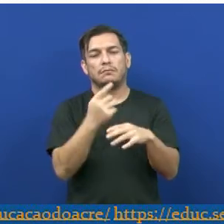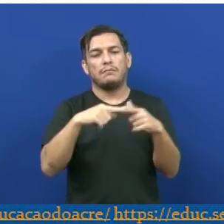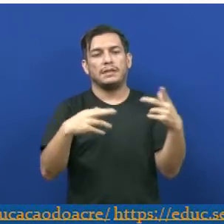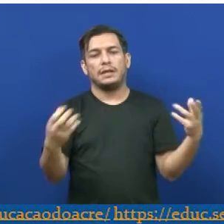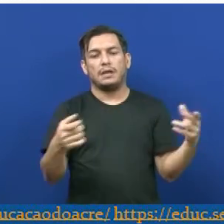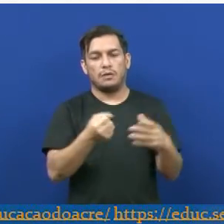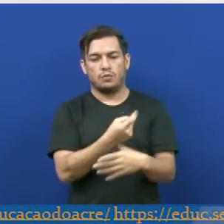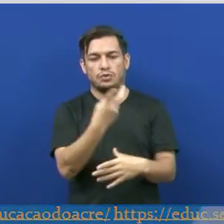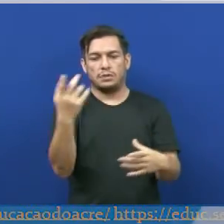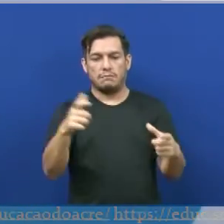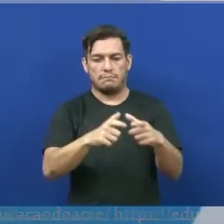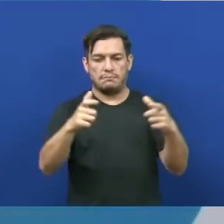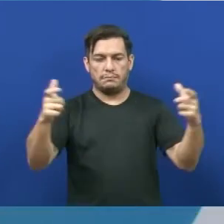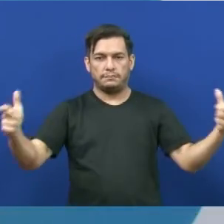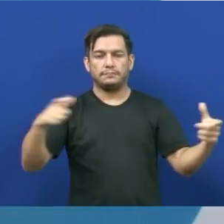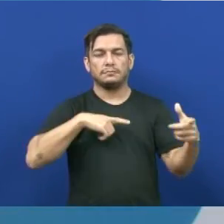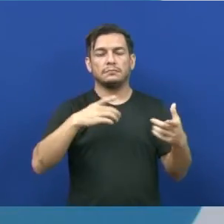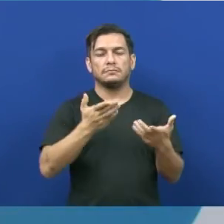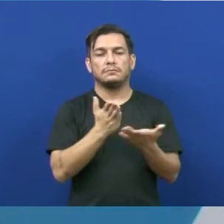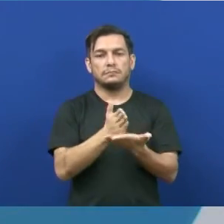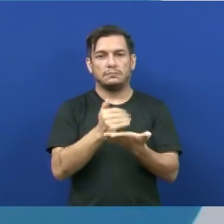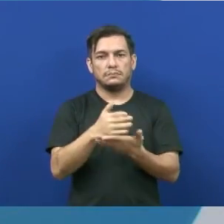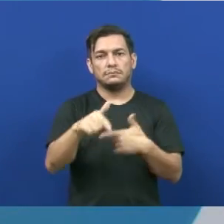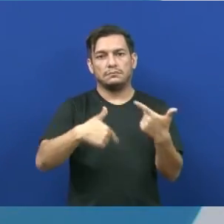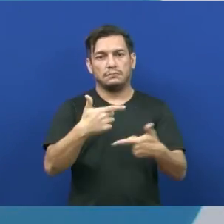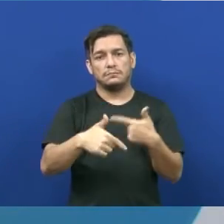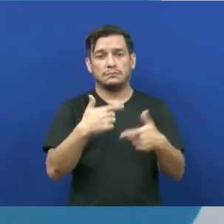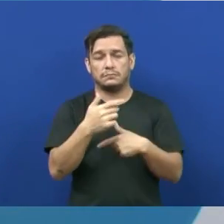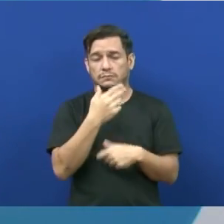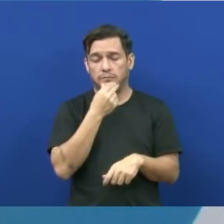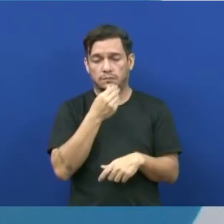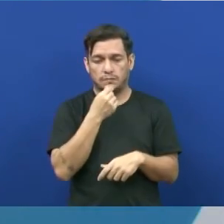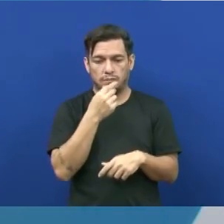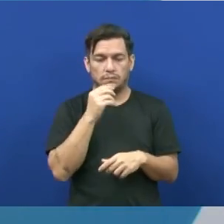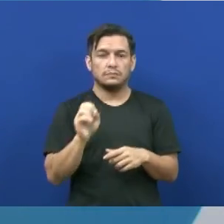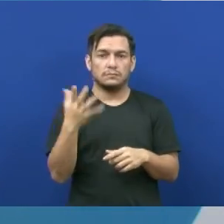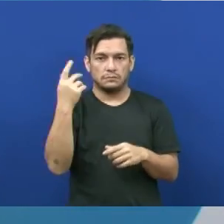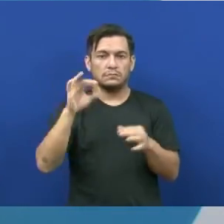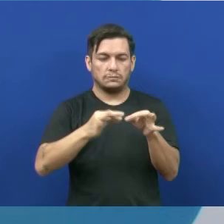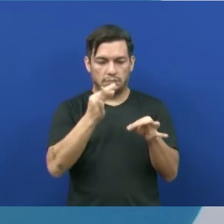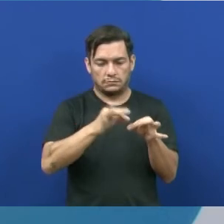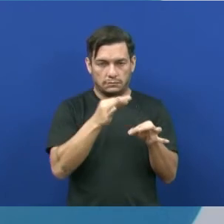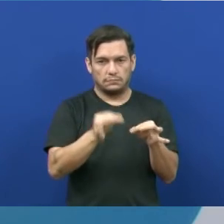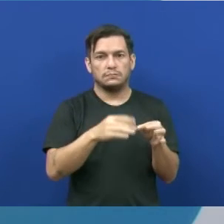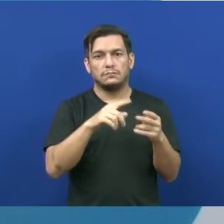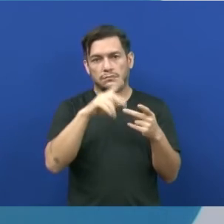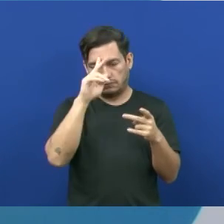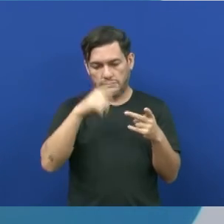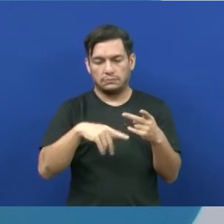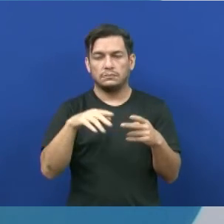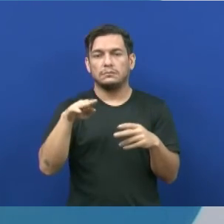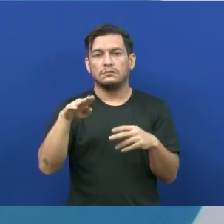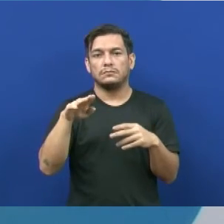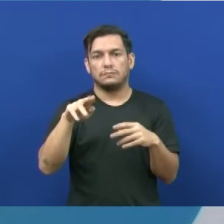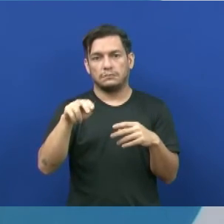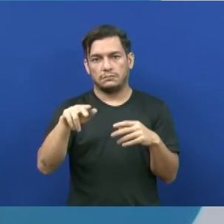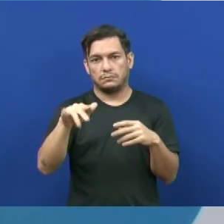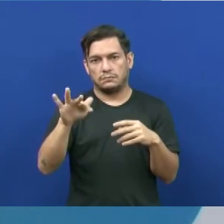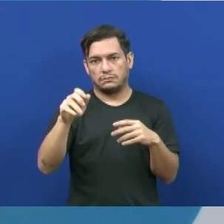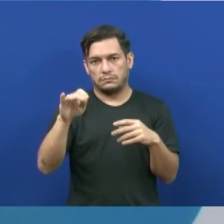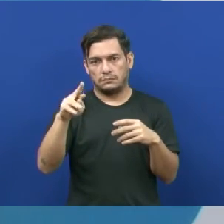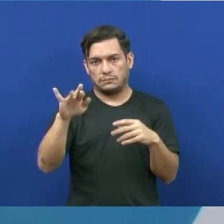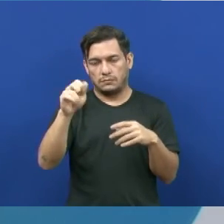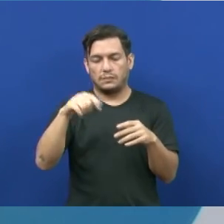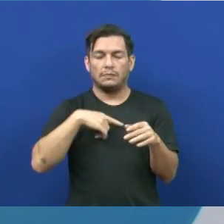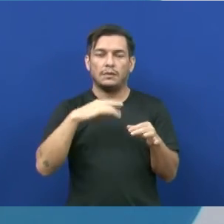de material e existe essa divisão do trabalho que nós falamos. O trabalhador, como aconteceu no artesanato, na manufatura, ele pegava